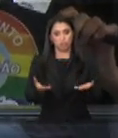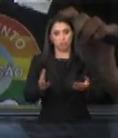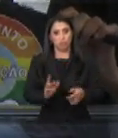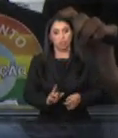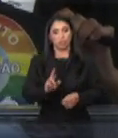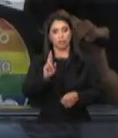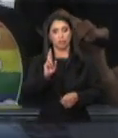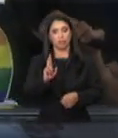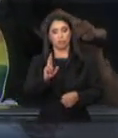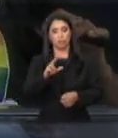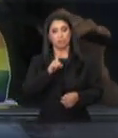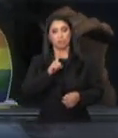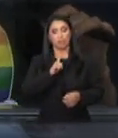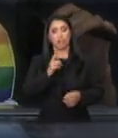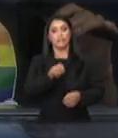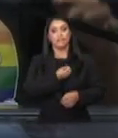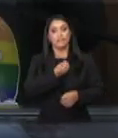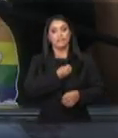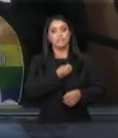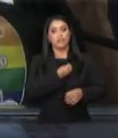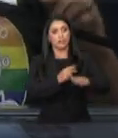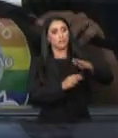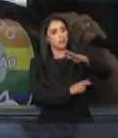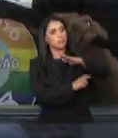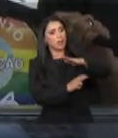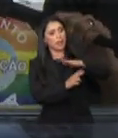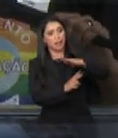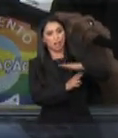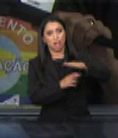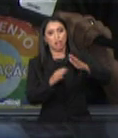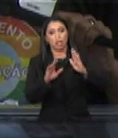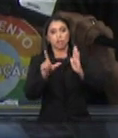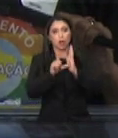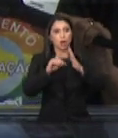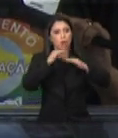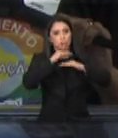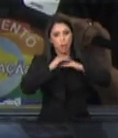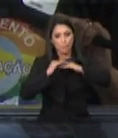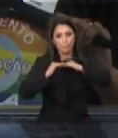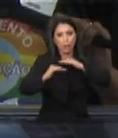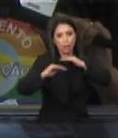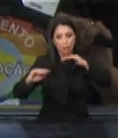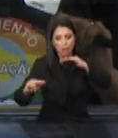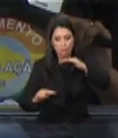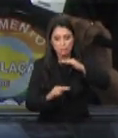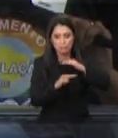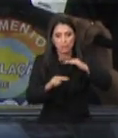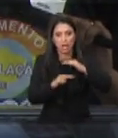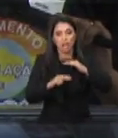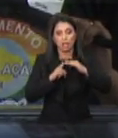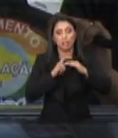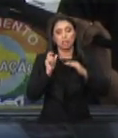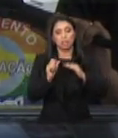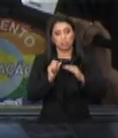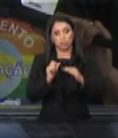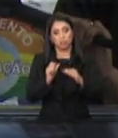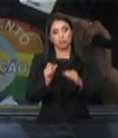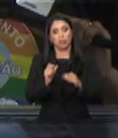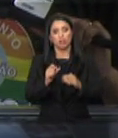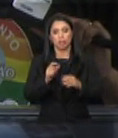nome de quem tá nas marquises nas pontes nos viadutos nos guetos nas ocupações